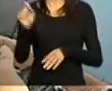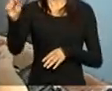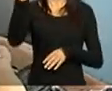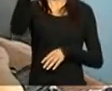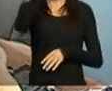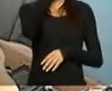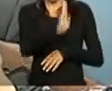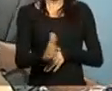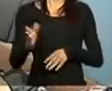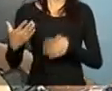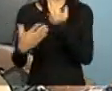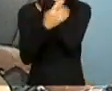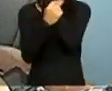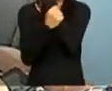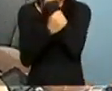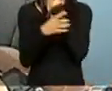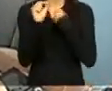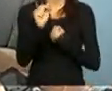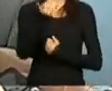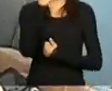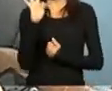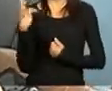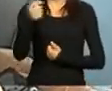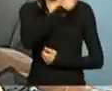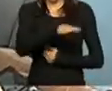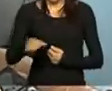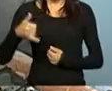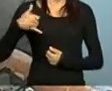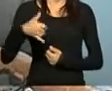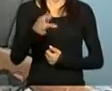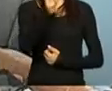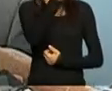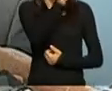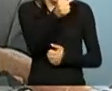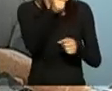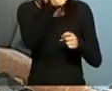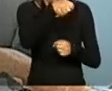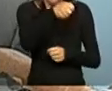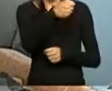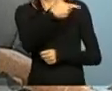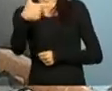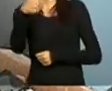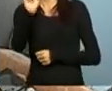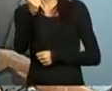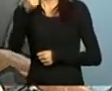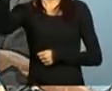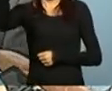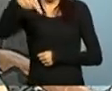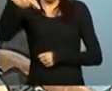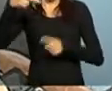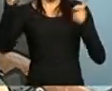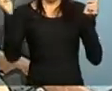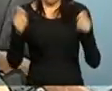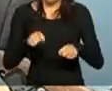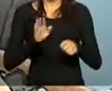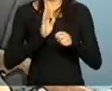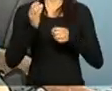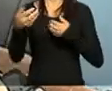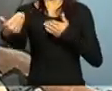país para garantir que todas as crianças possam de 8 a 28 de Novembro fazer a intensificação